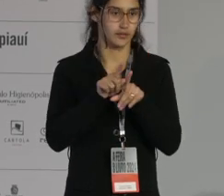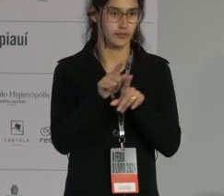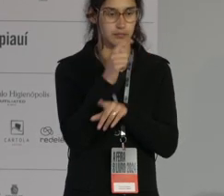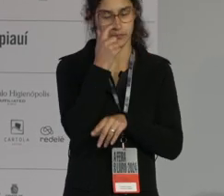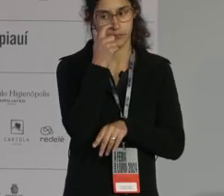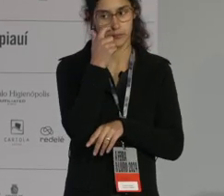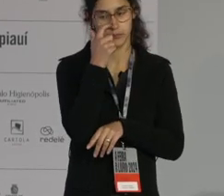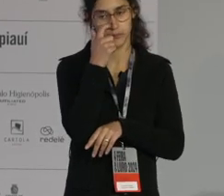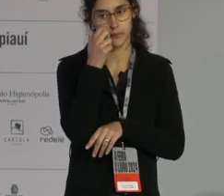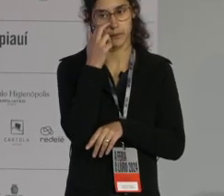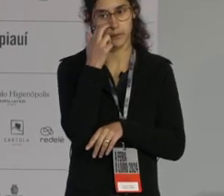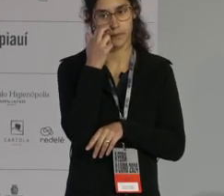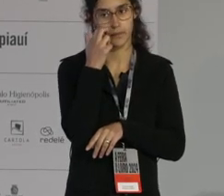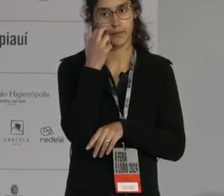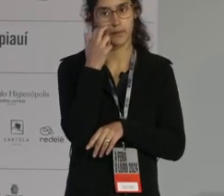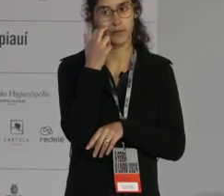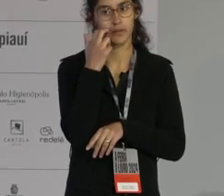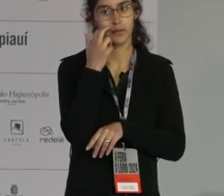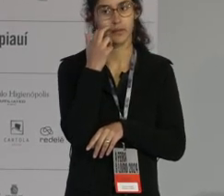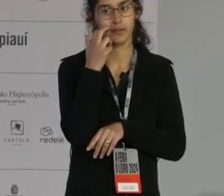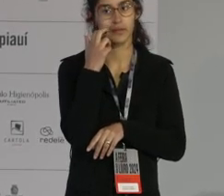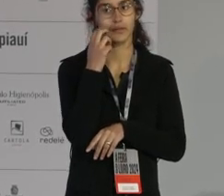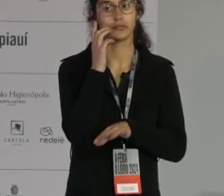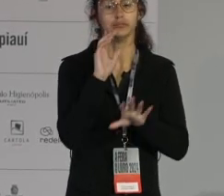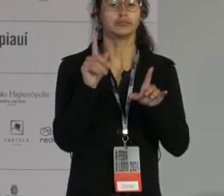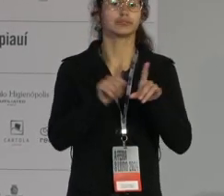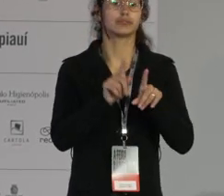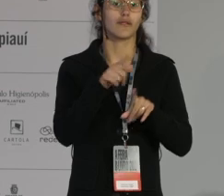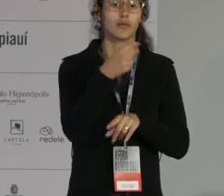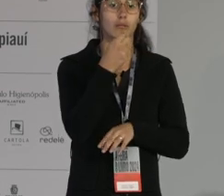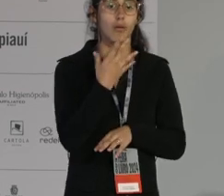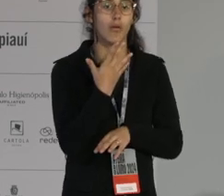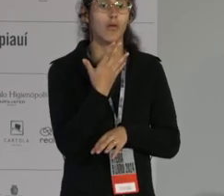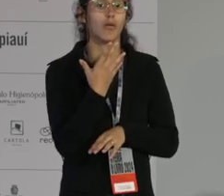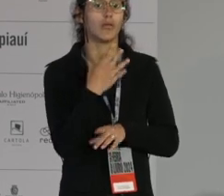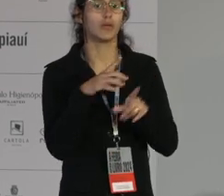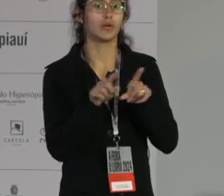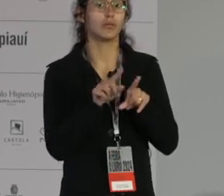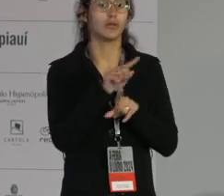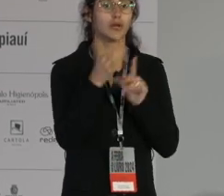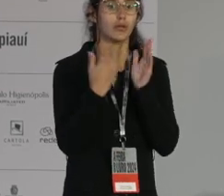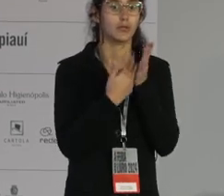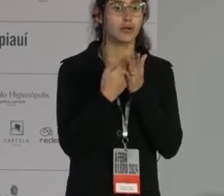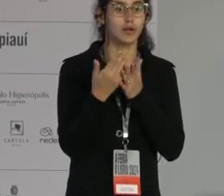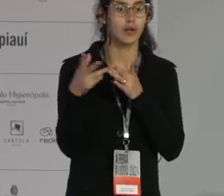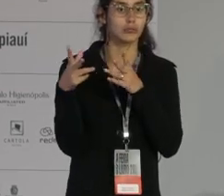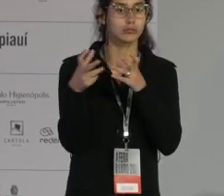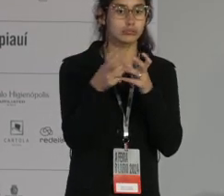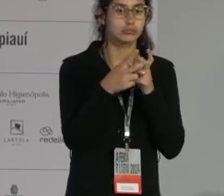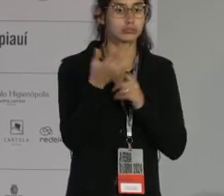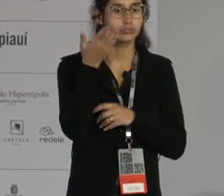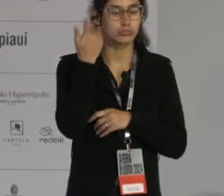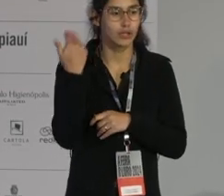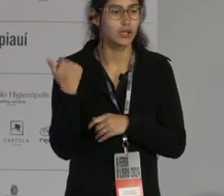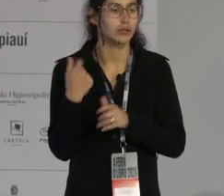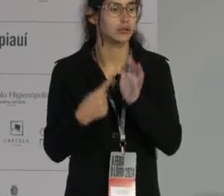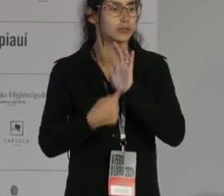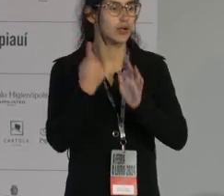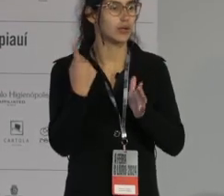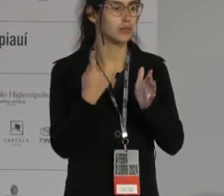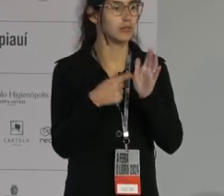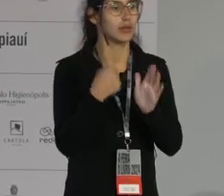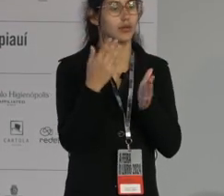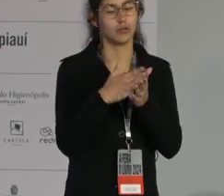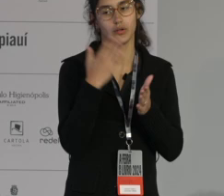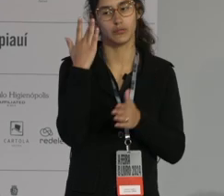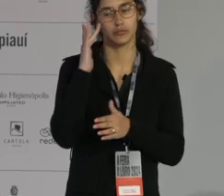E é aquela coisa. E também é bom você começar a ver isso antes, né, principalmente o primeiro livro,